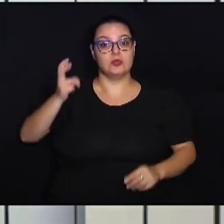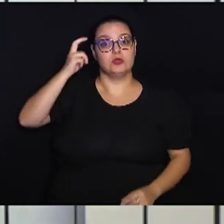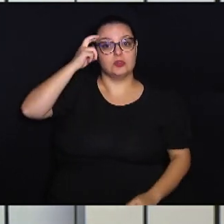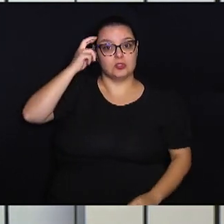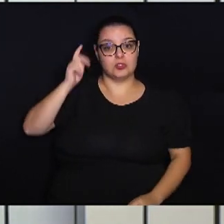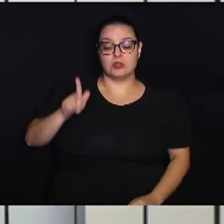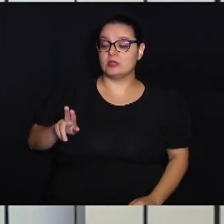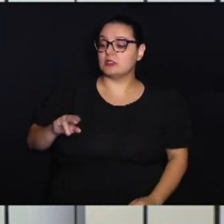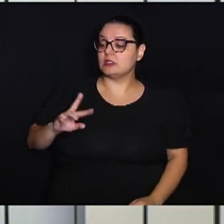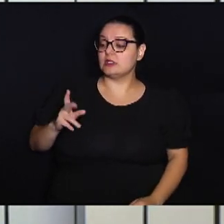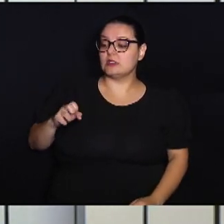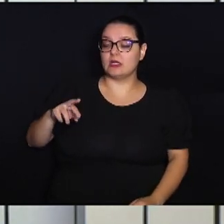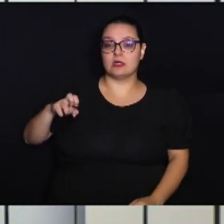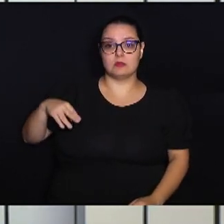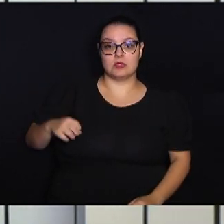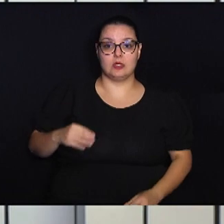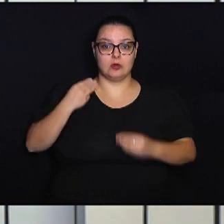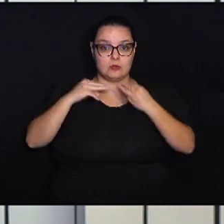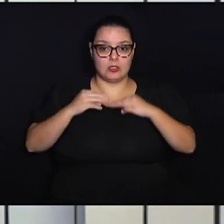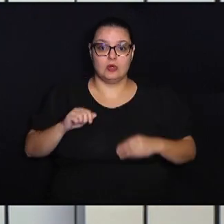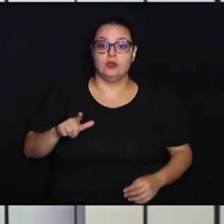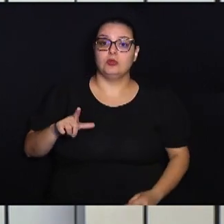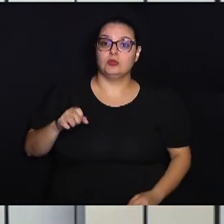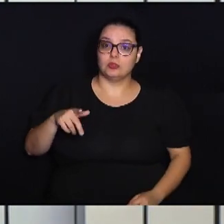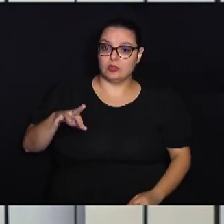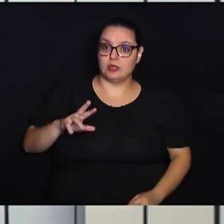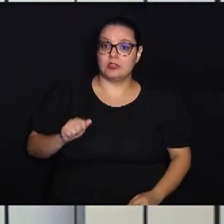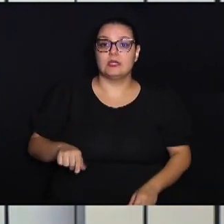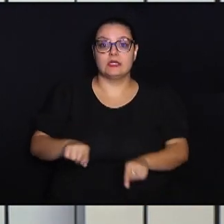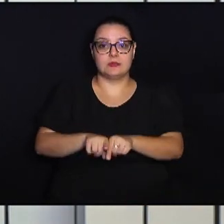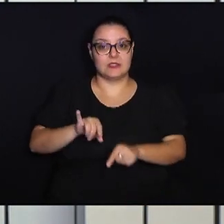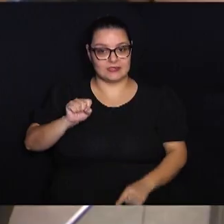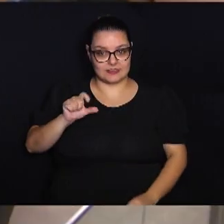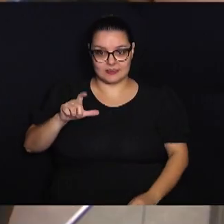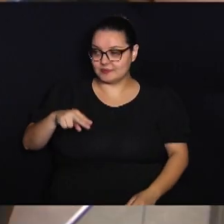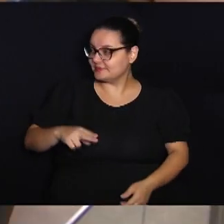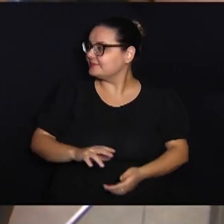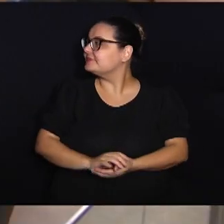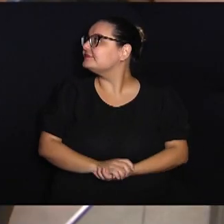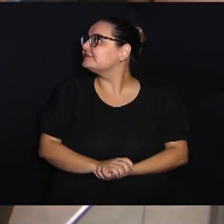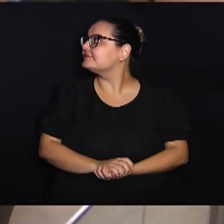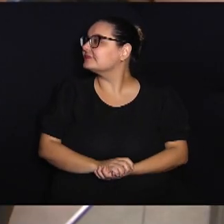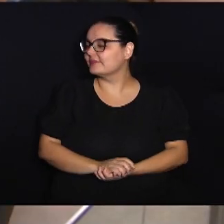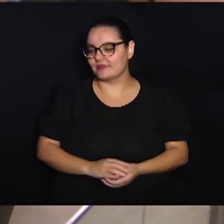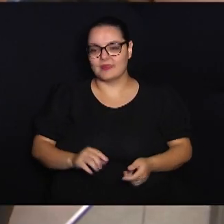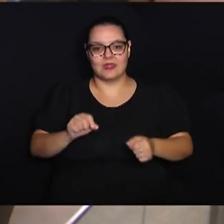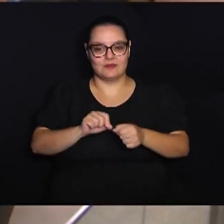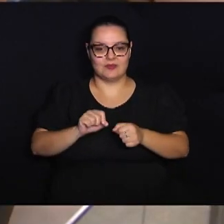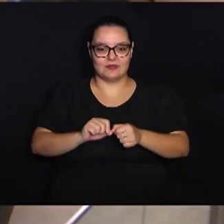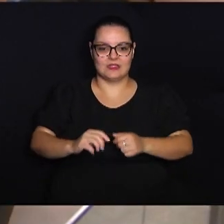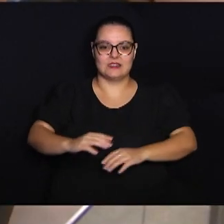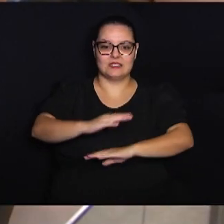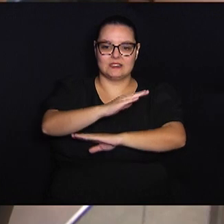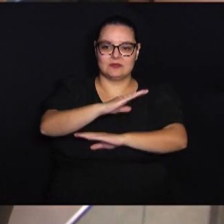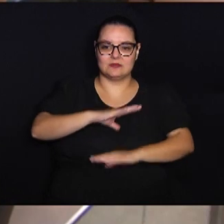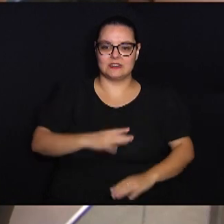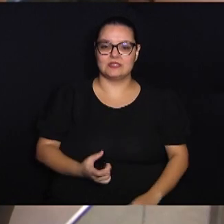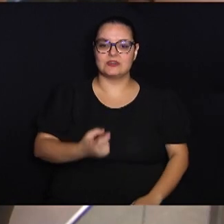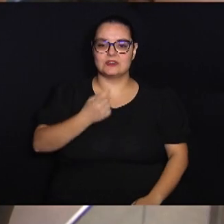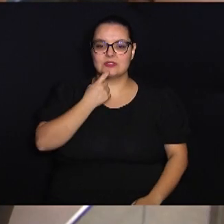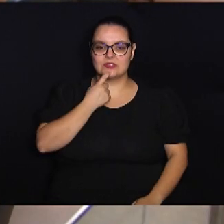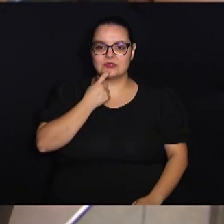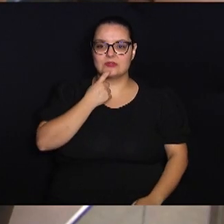achando ótimo, é uma atração para o público, para a comunidade, eu tô achando muito legal. É importante porque é uma tradição que vem de anos e anos,